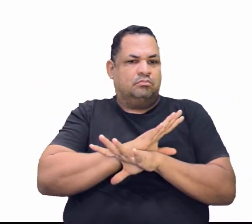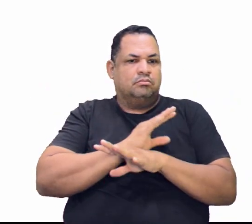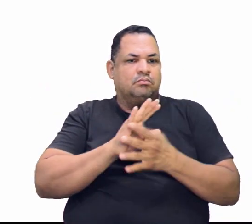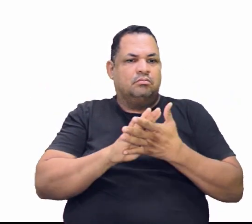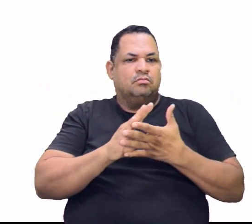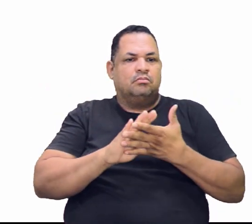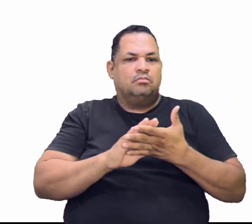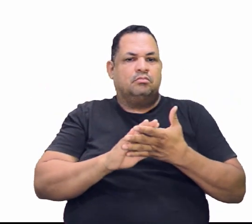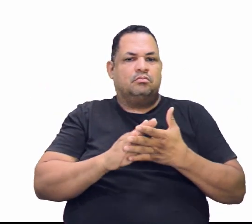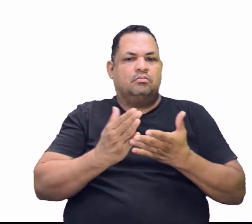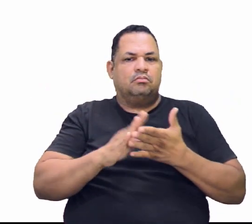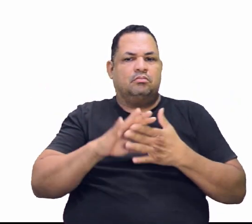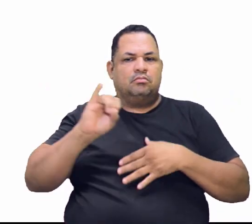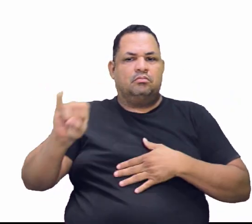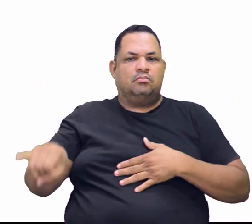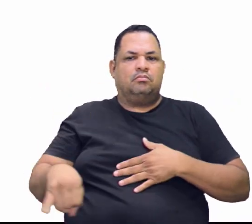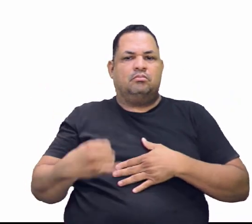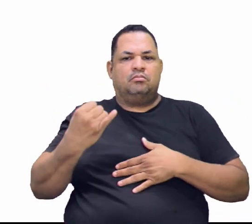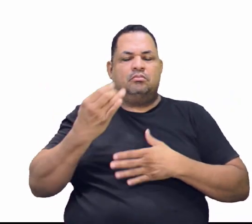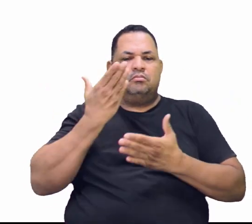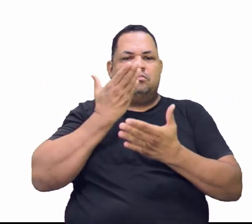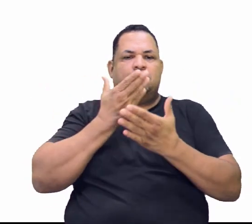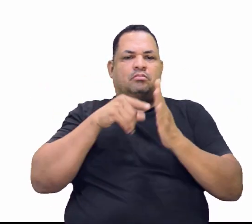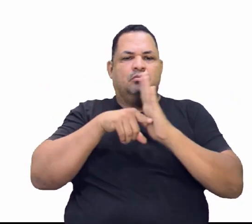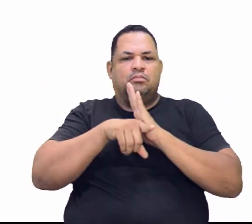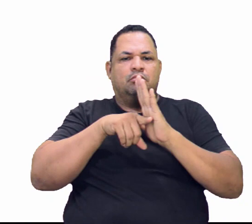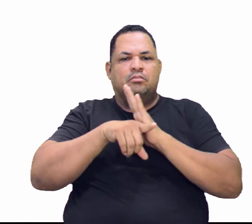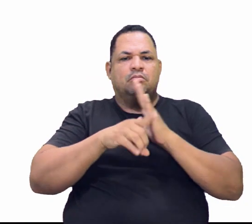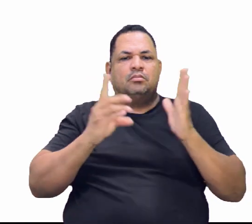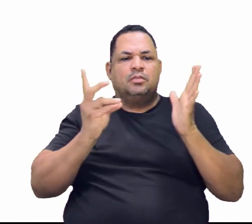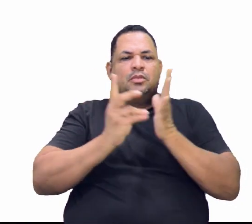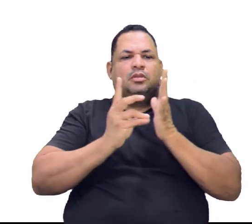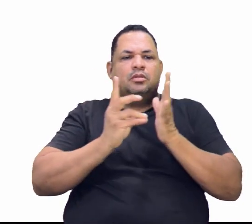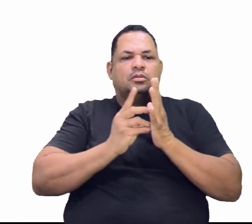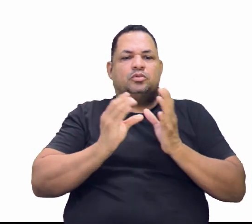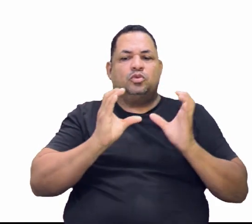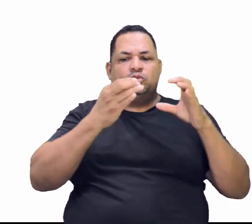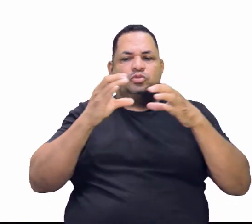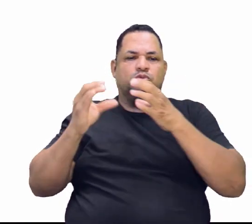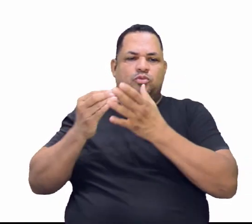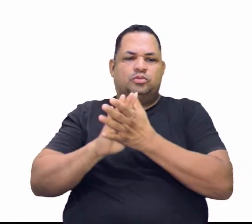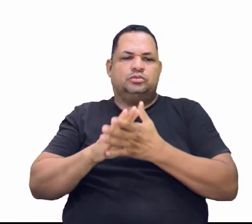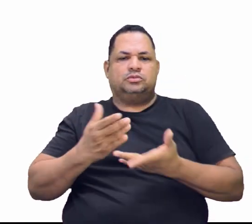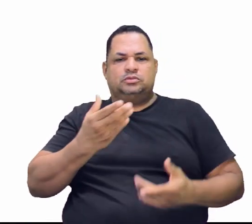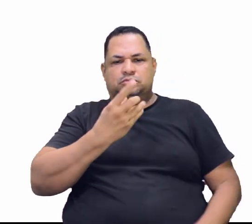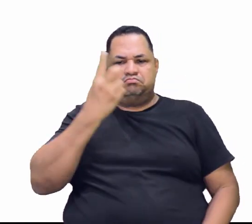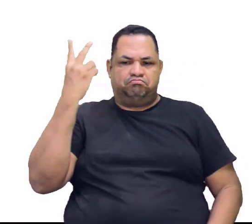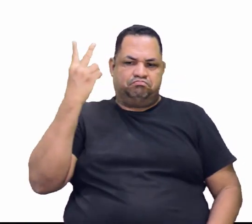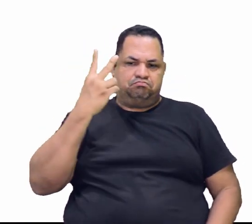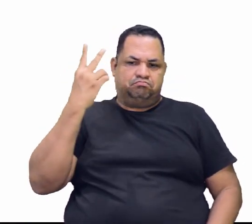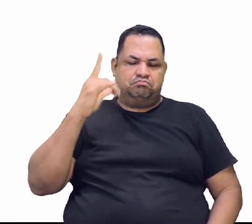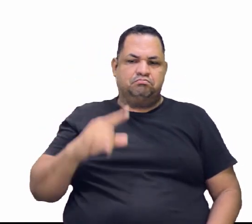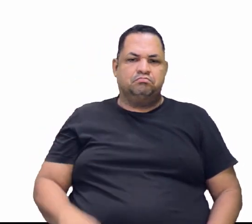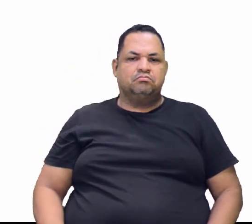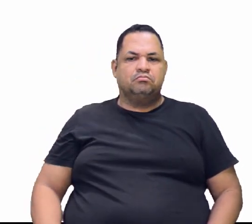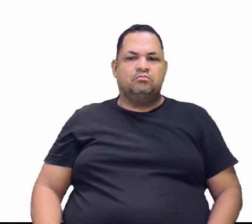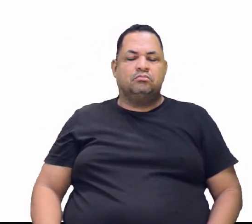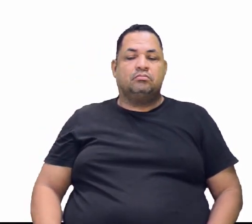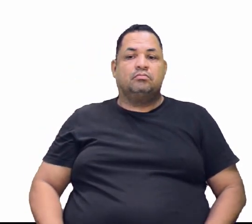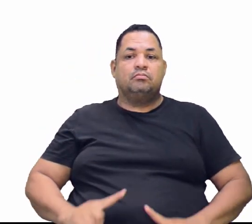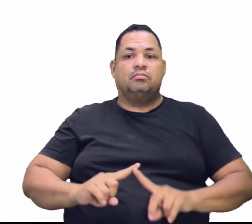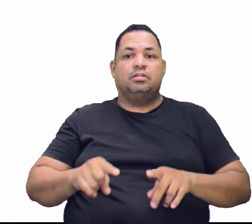o currículo dele, ele aproveita e vai estudar os índios Macurapes e Tuparis. Só que já